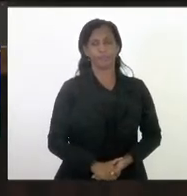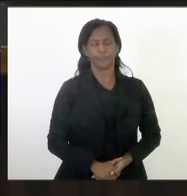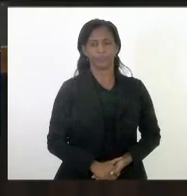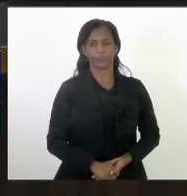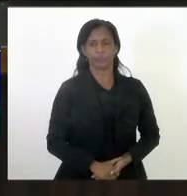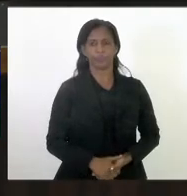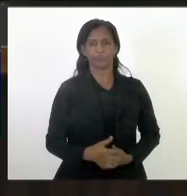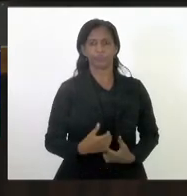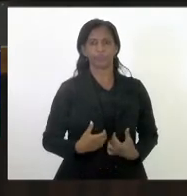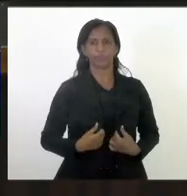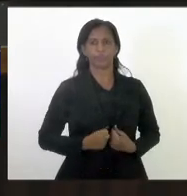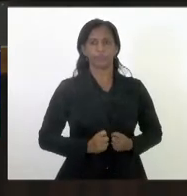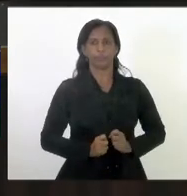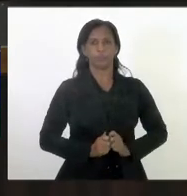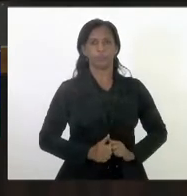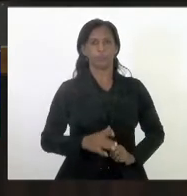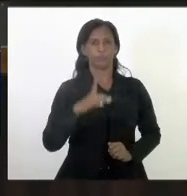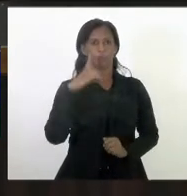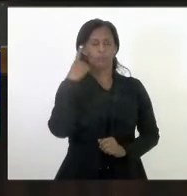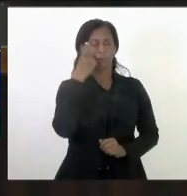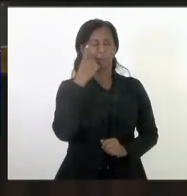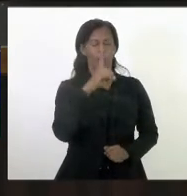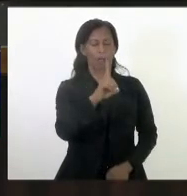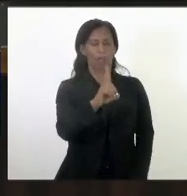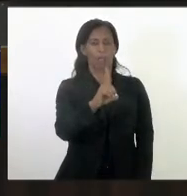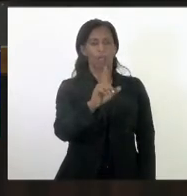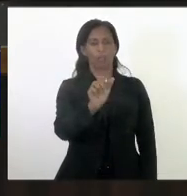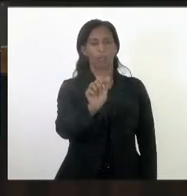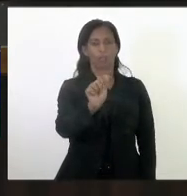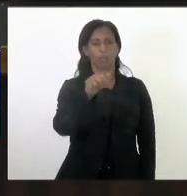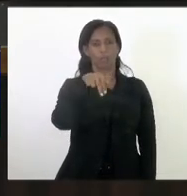Próximo orador inscrito é a deputada Dani Monteiro.